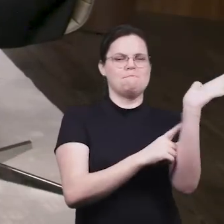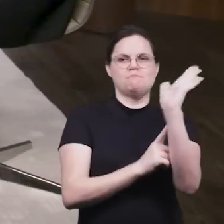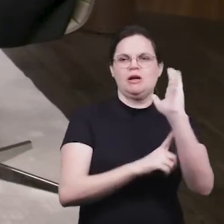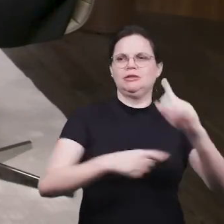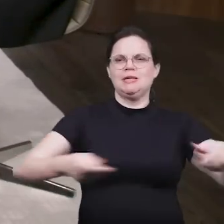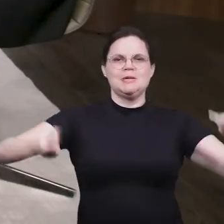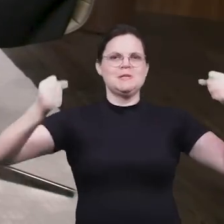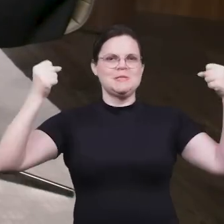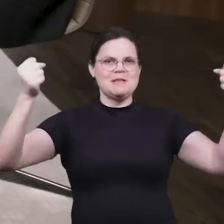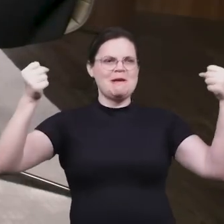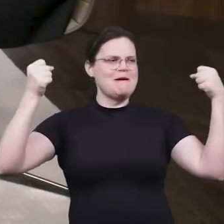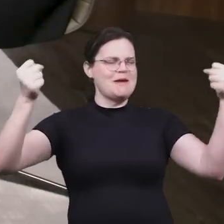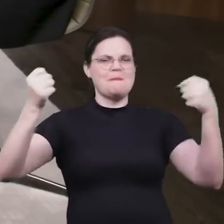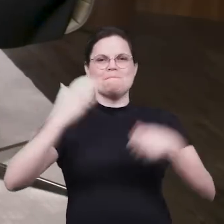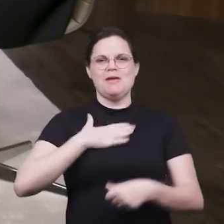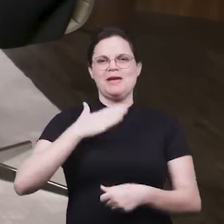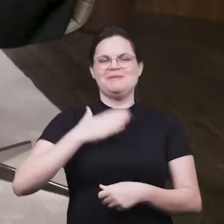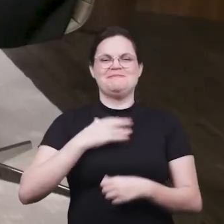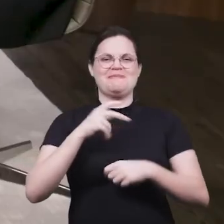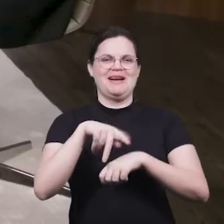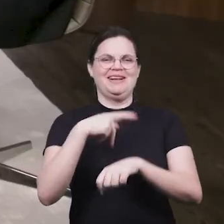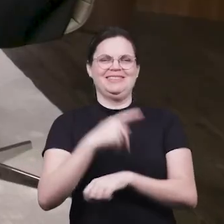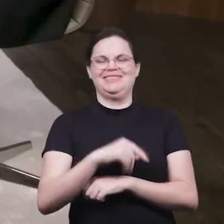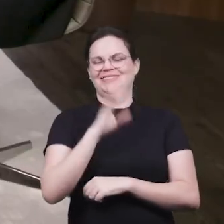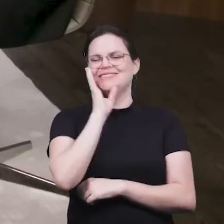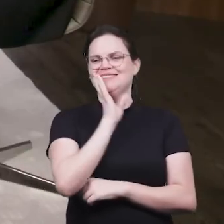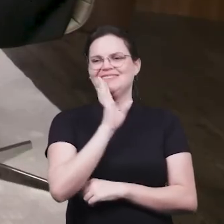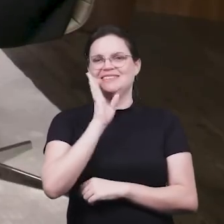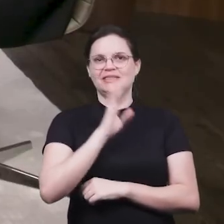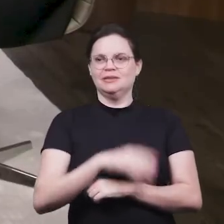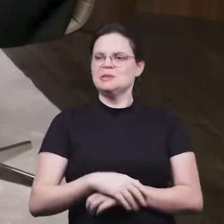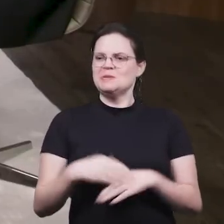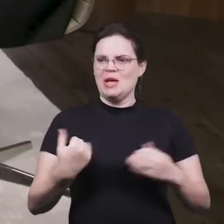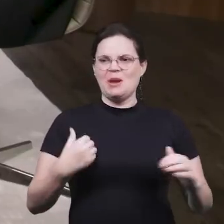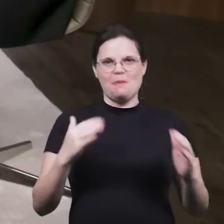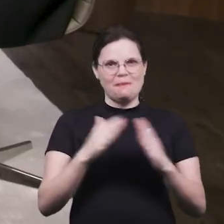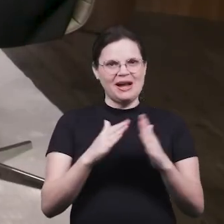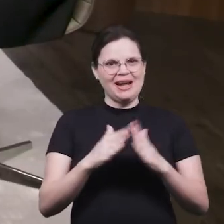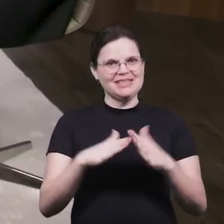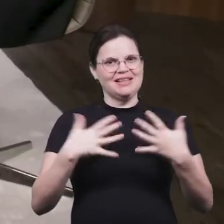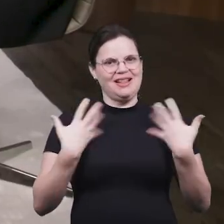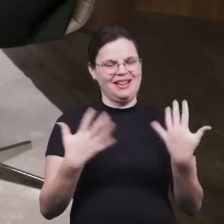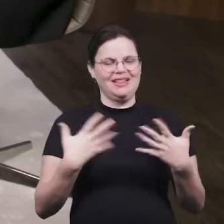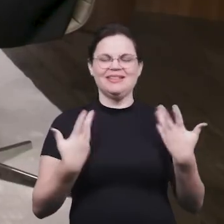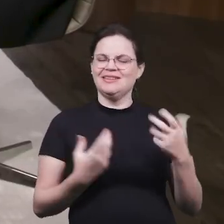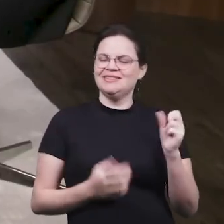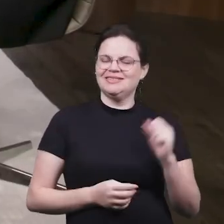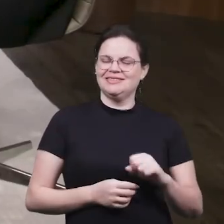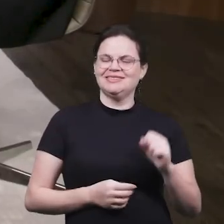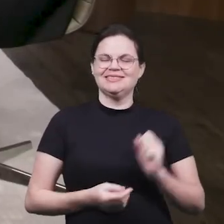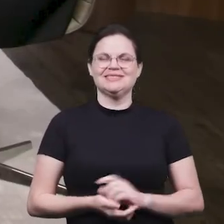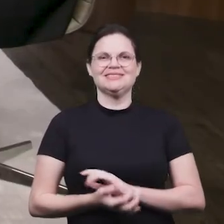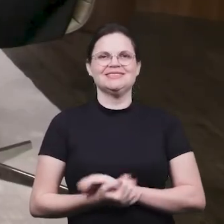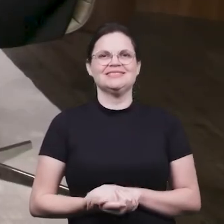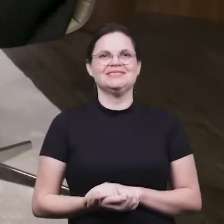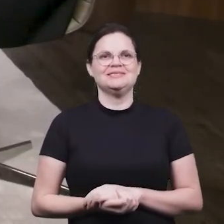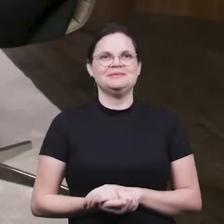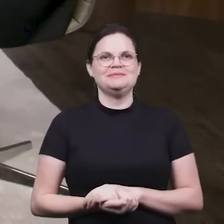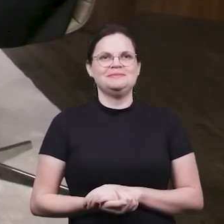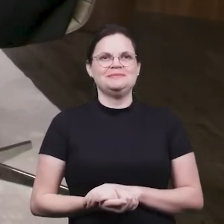tava camisa do seu torcendo. país. Era uma Era coisa uma mais casa com muito engraçada. movimento, né? Sim, sim. E